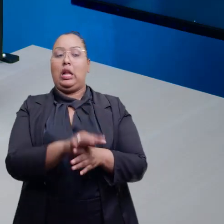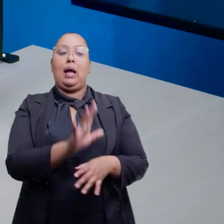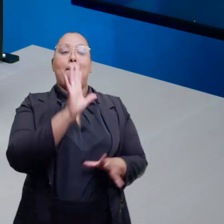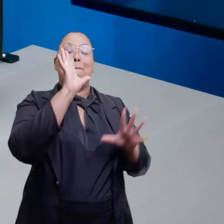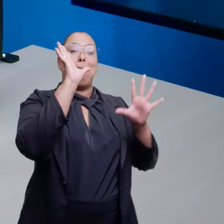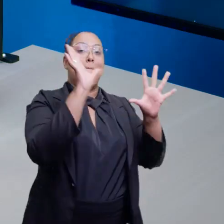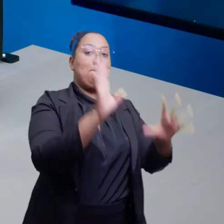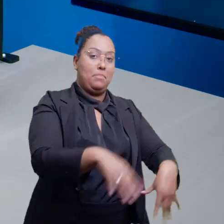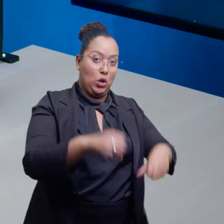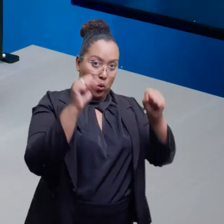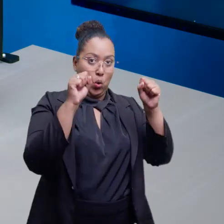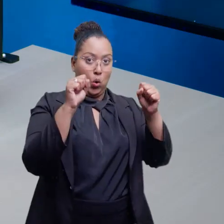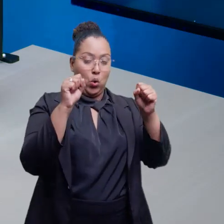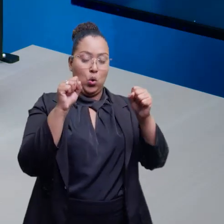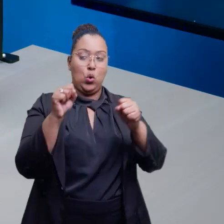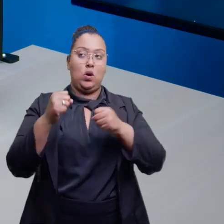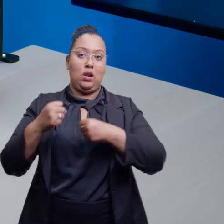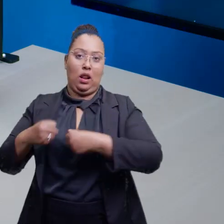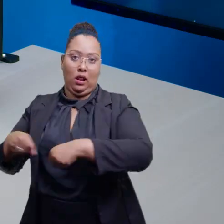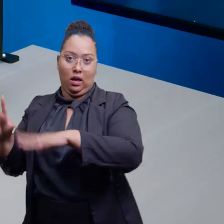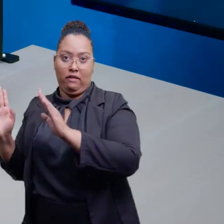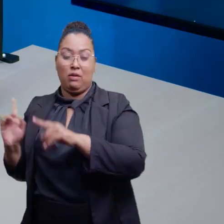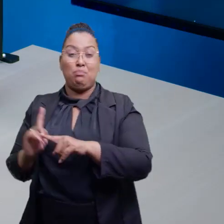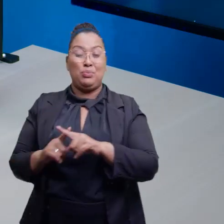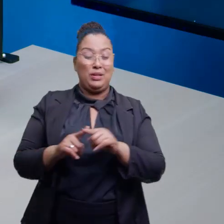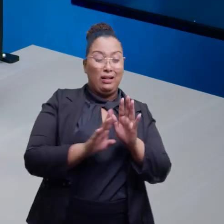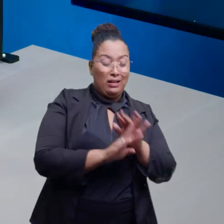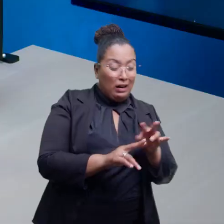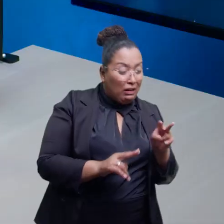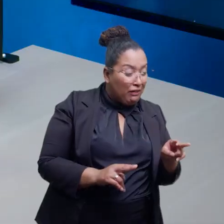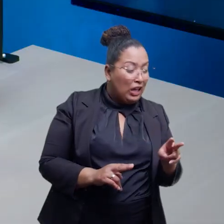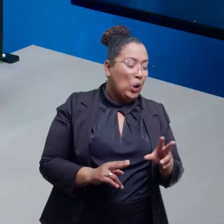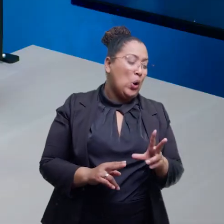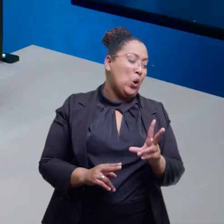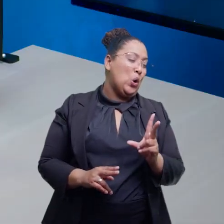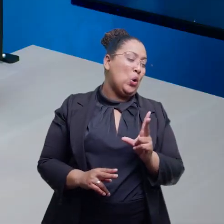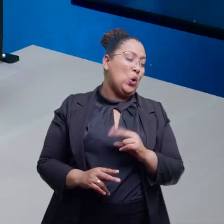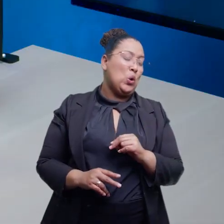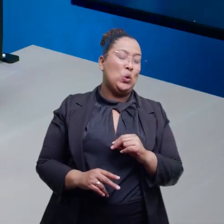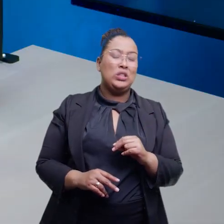casa, numa situação extremamente deplorável, né? Uma situação que as crianças estavam, assim,